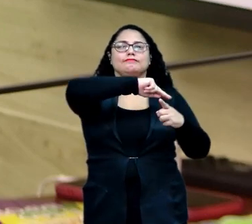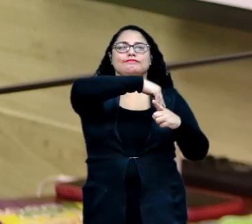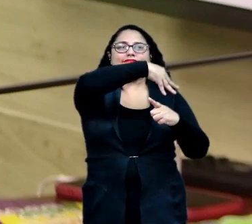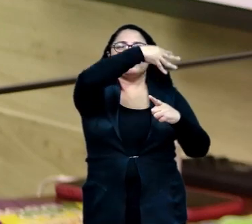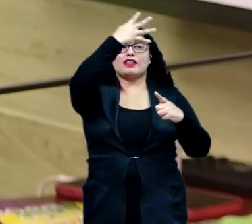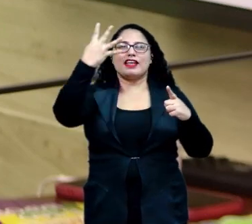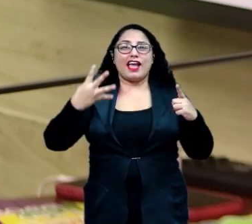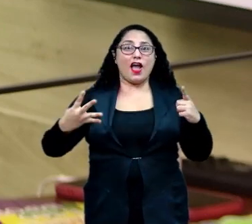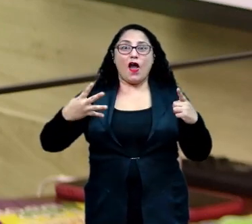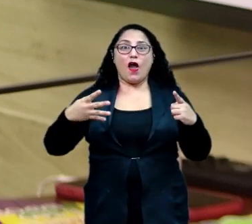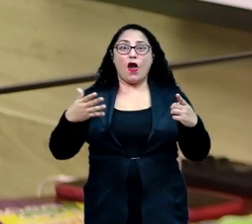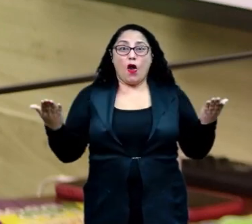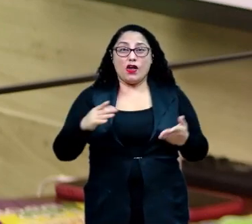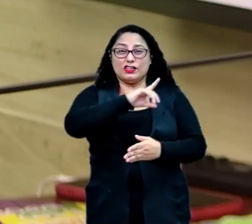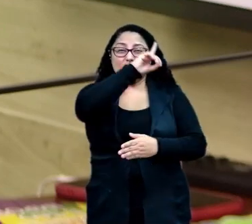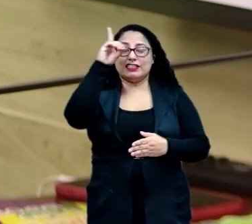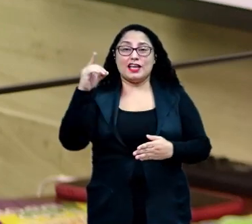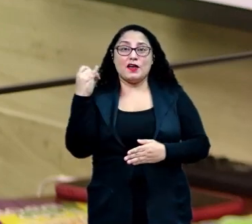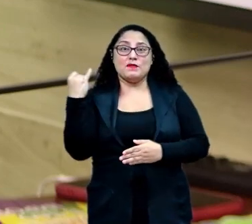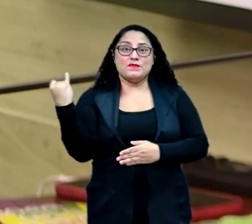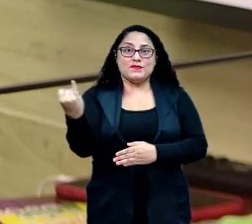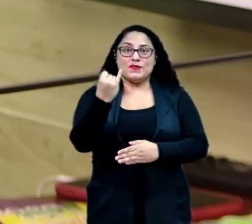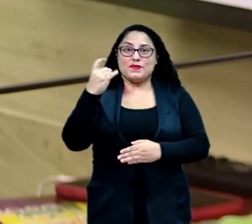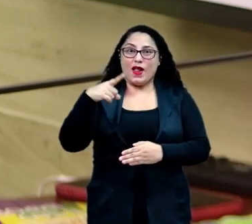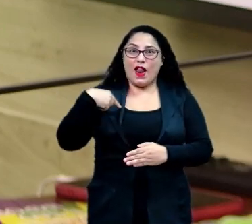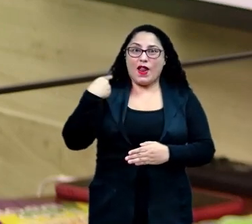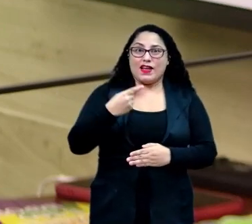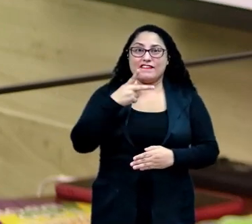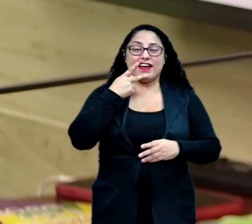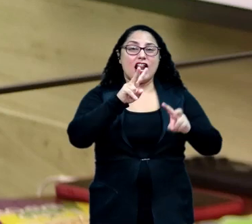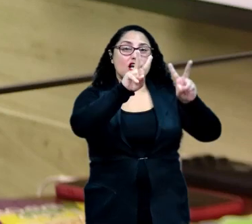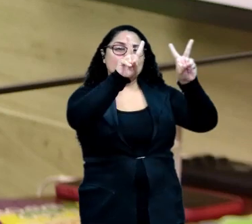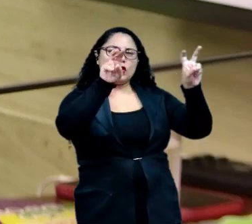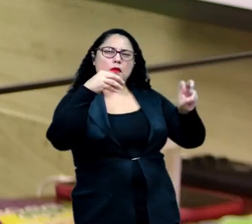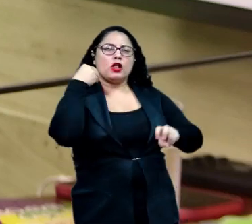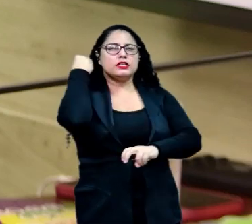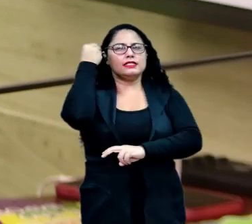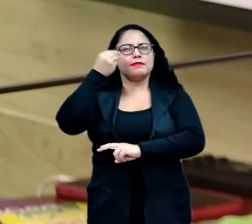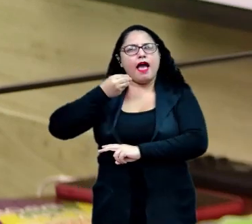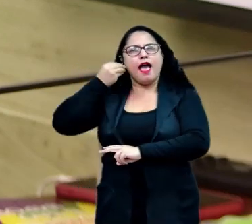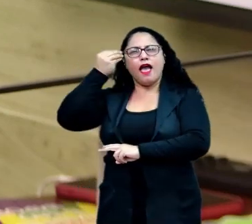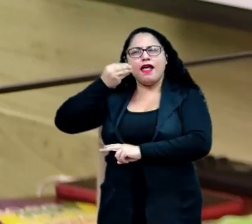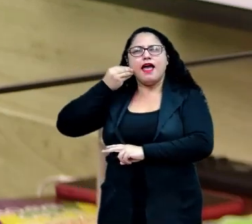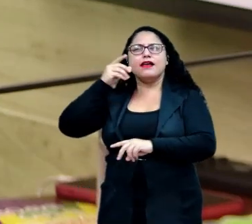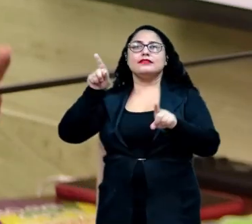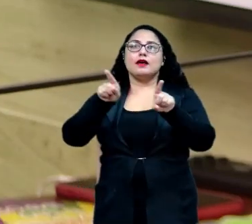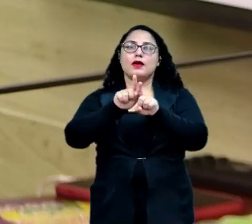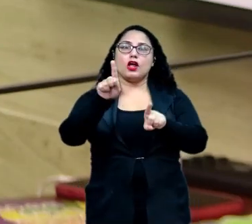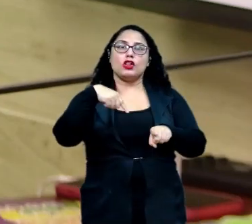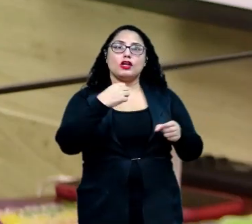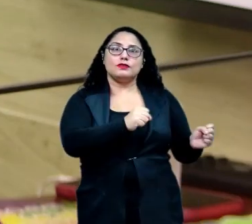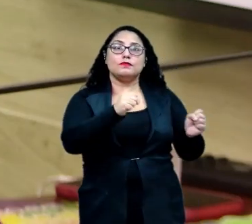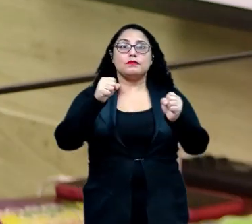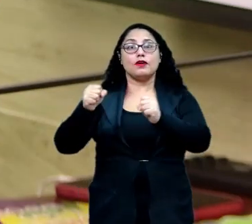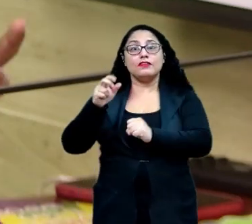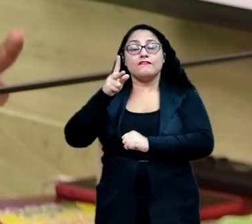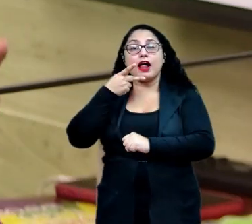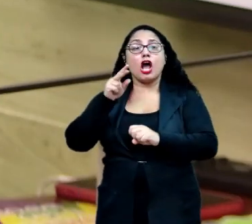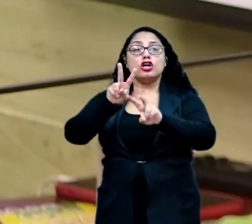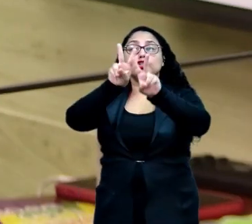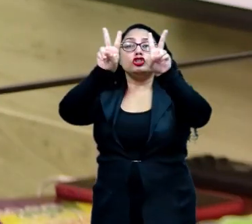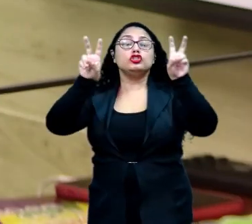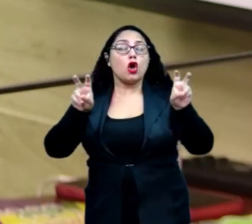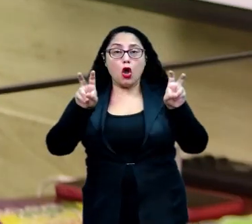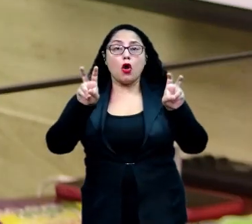dia é super intenso para a gente, um dia em que a gente fala sobre as nossas vivências, onde a gente pode falar, né, sobre